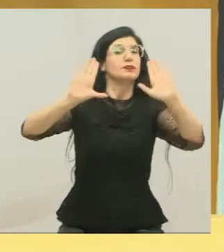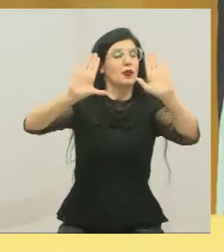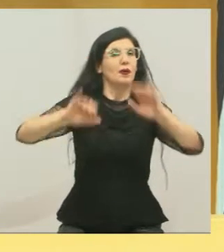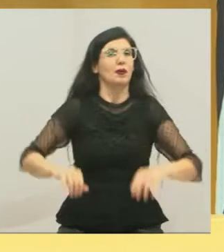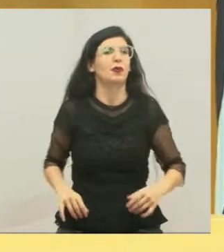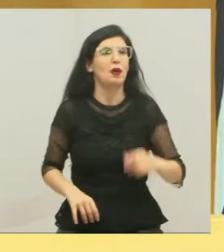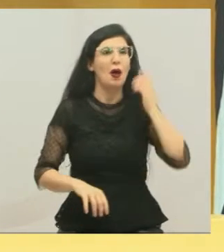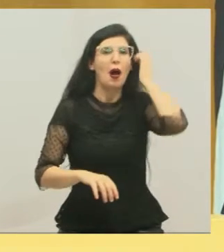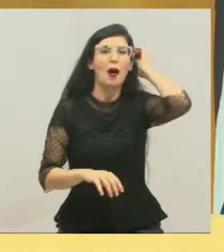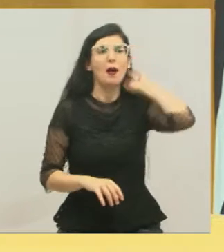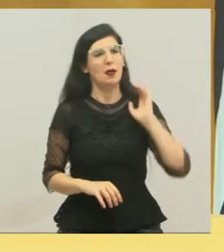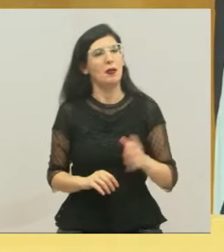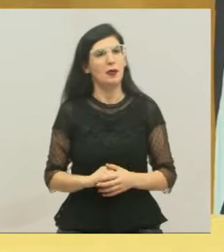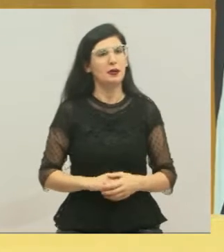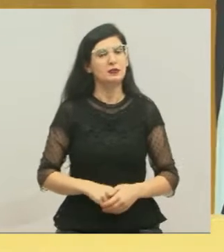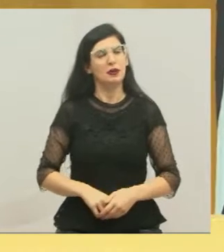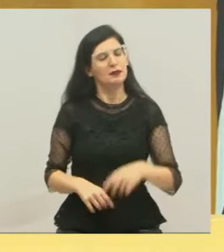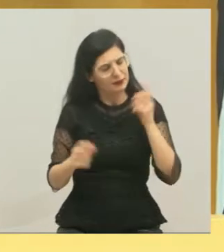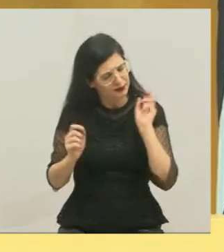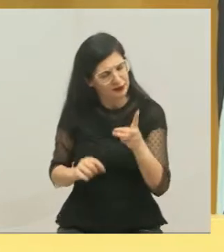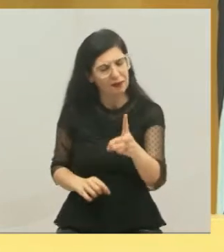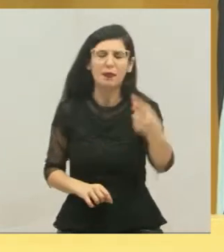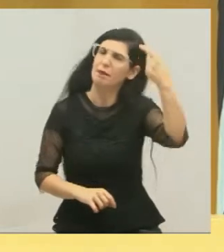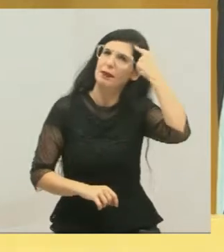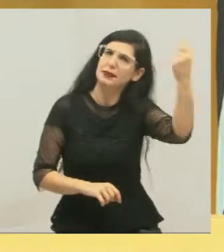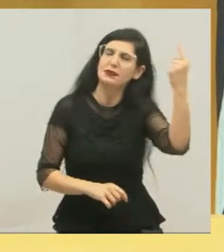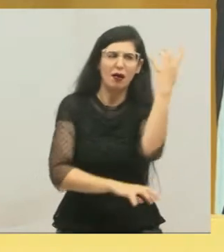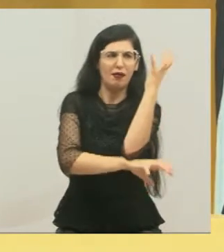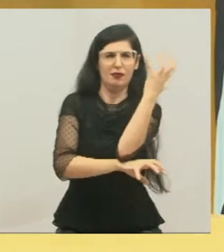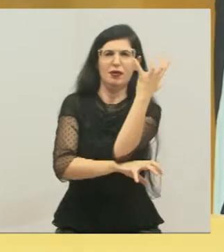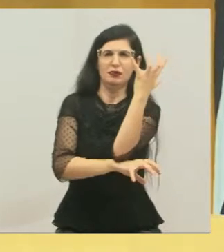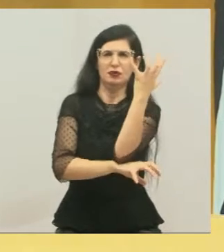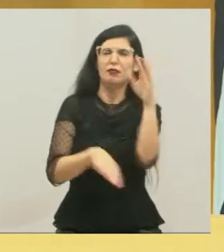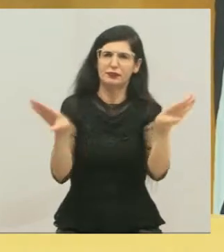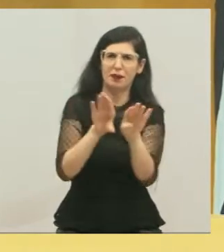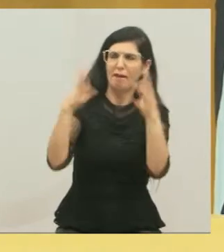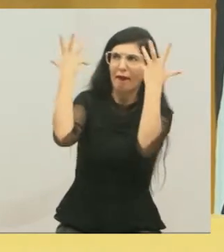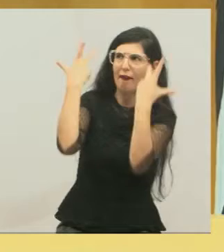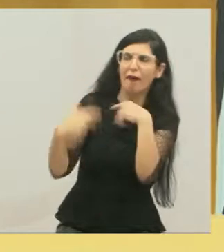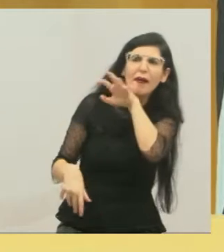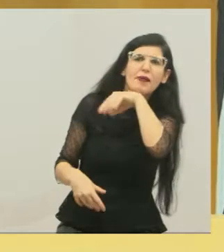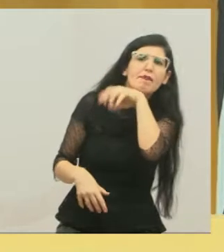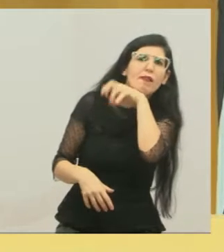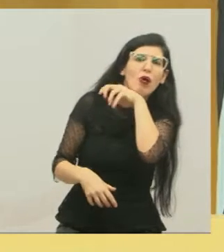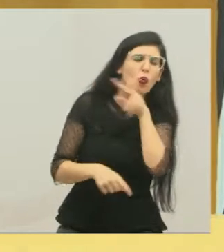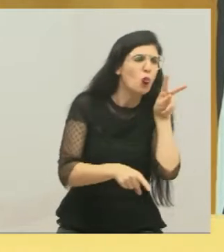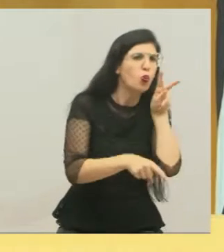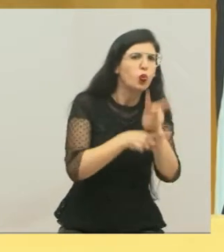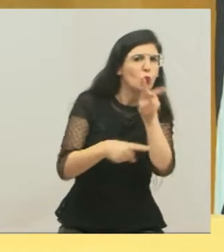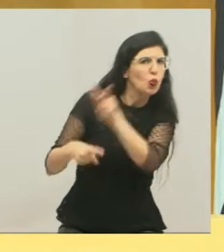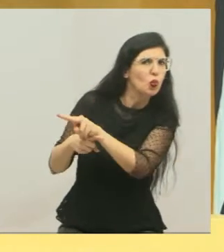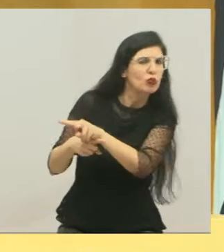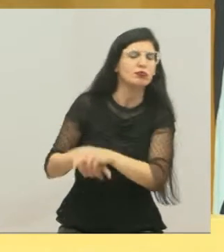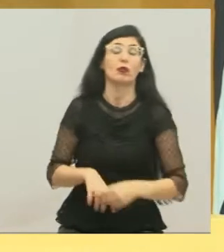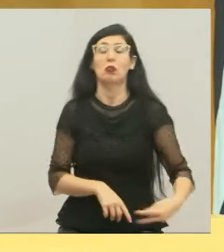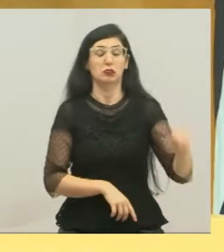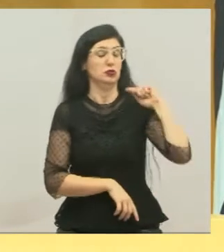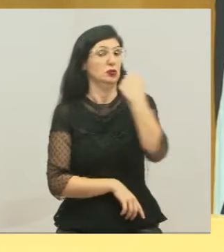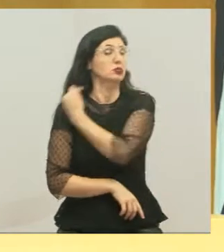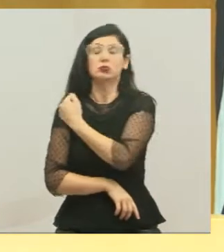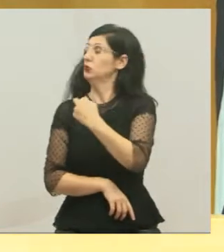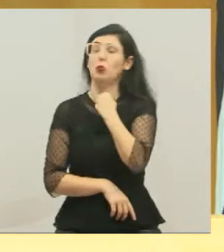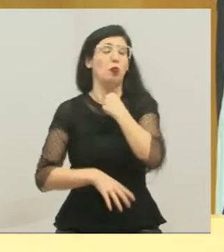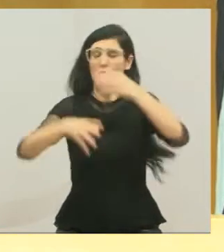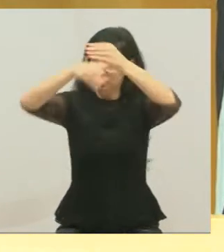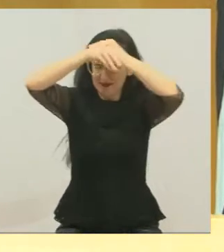que sempre pensa no meio ambiente e sempre pensa na causa animal né Eu acho que nós não podemos